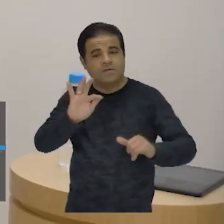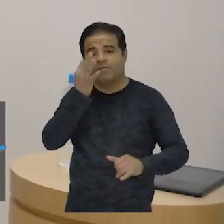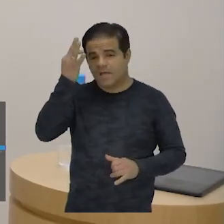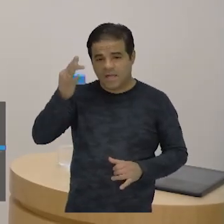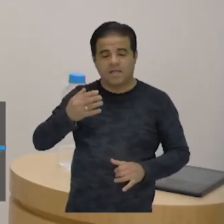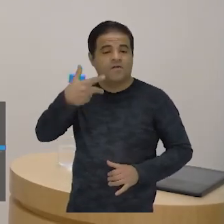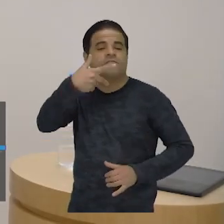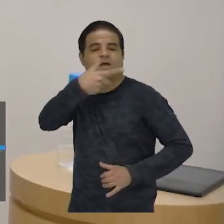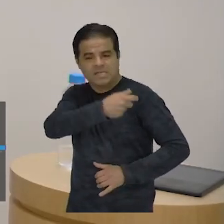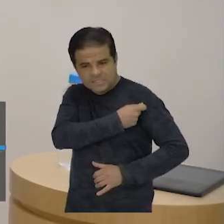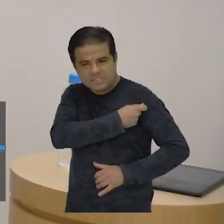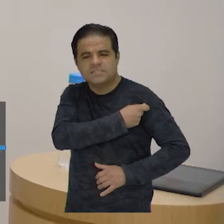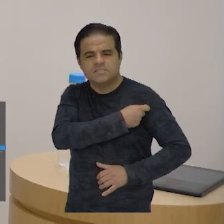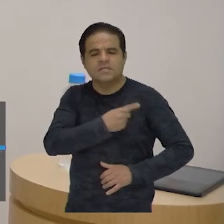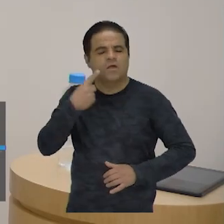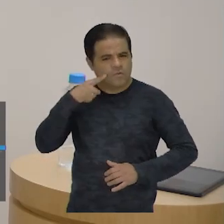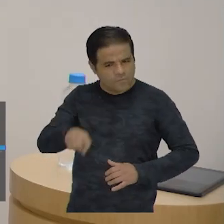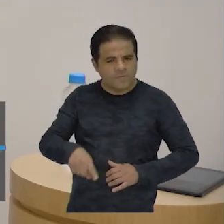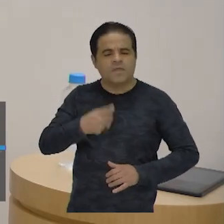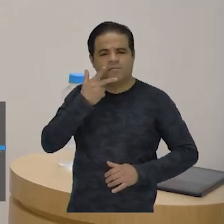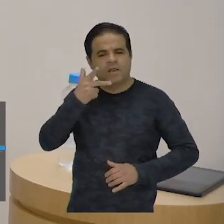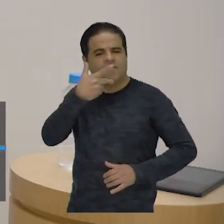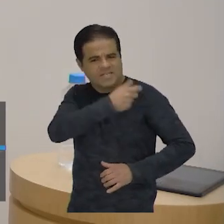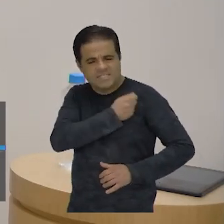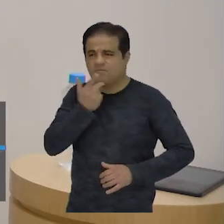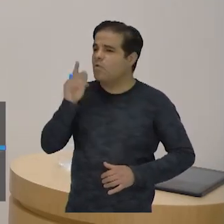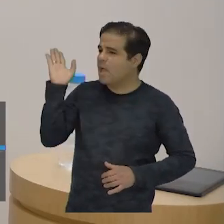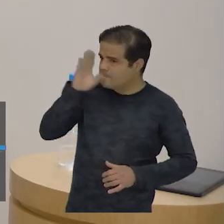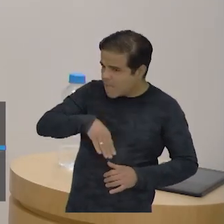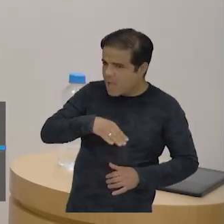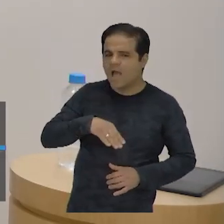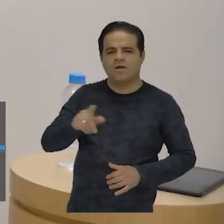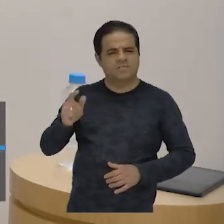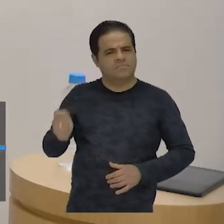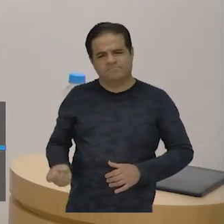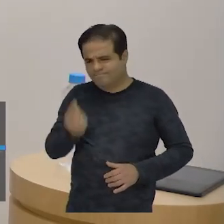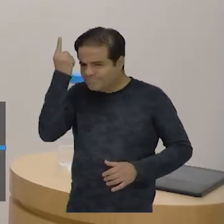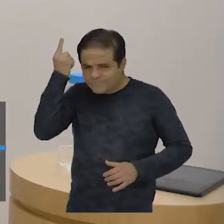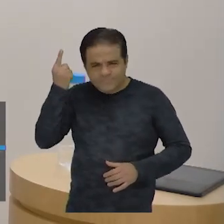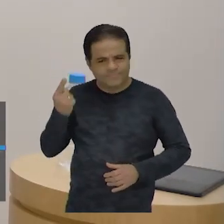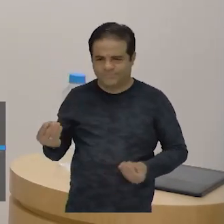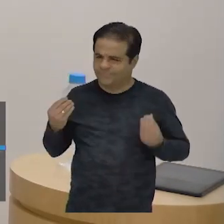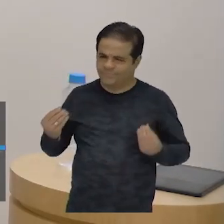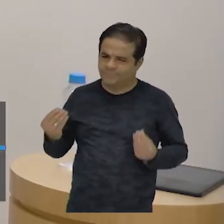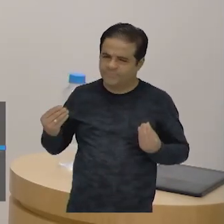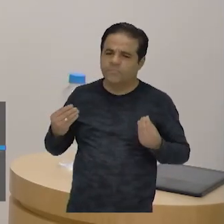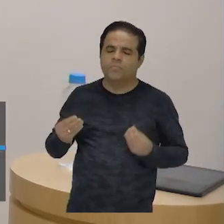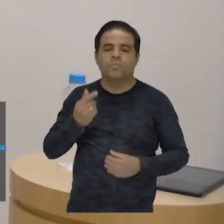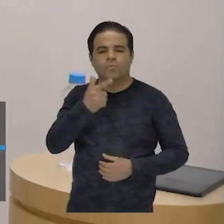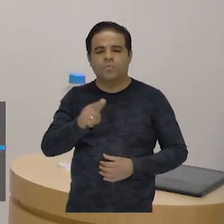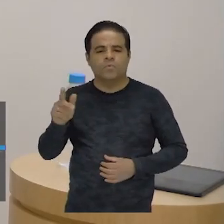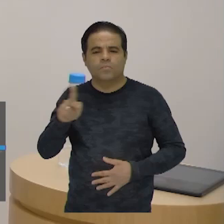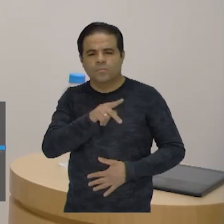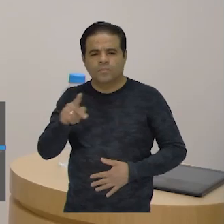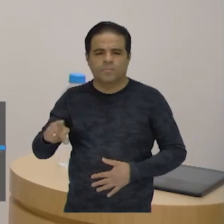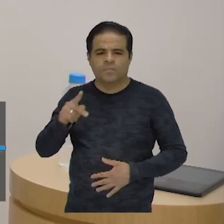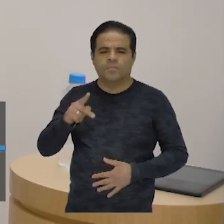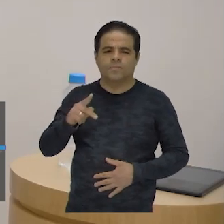sobre vacina, né? Falou que fazia mal. Absurdo, notícia falsa. O